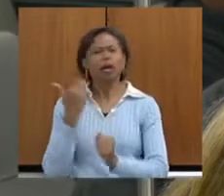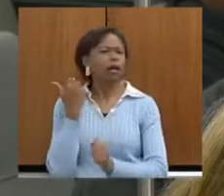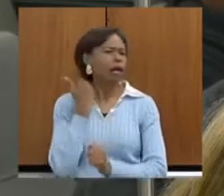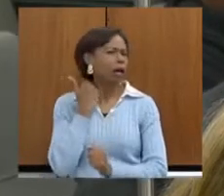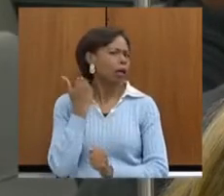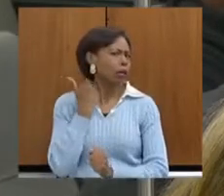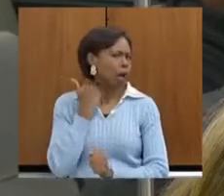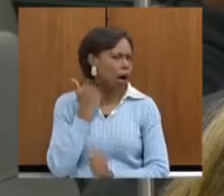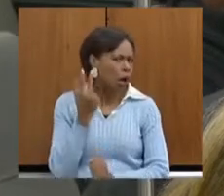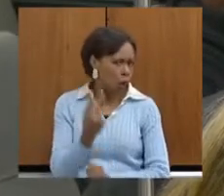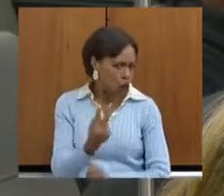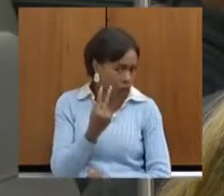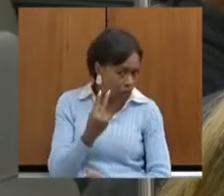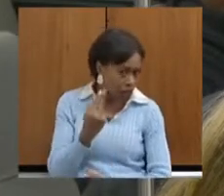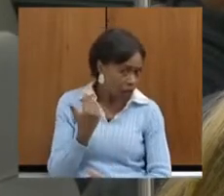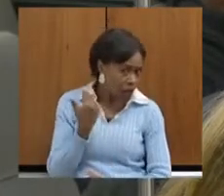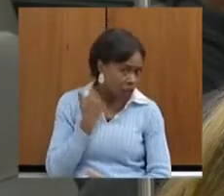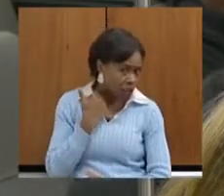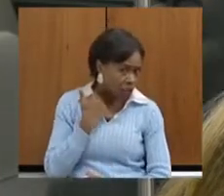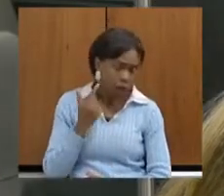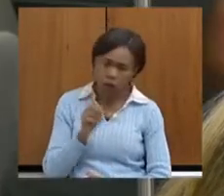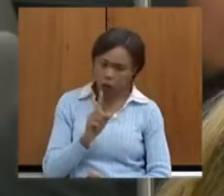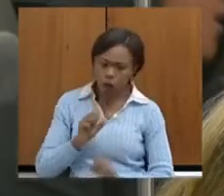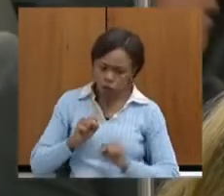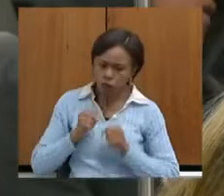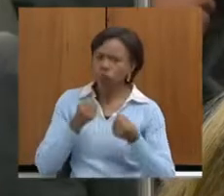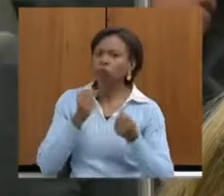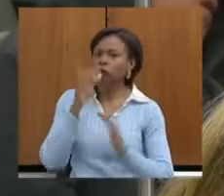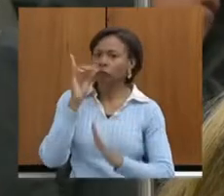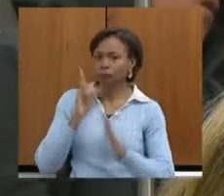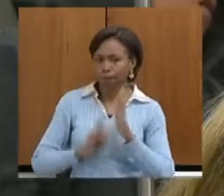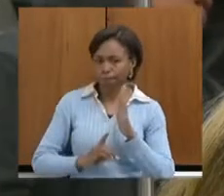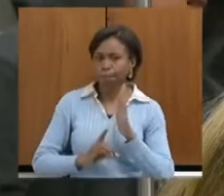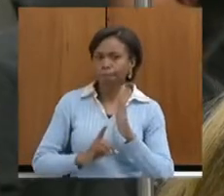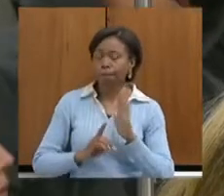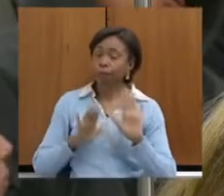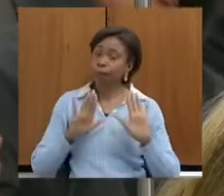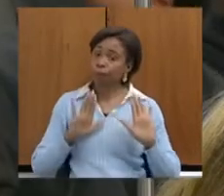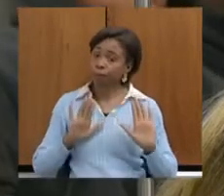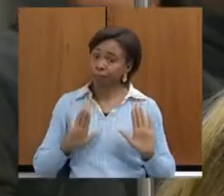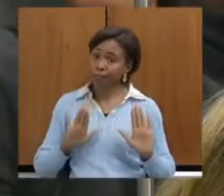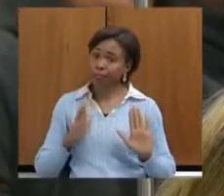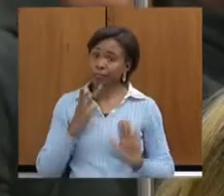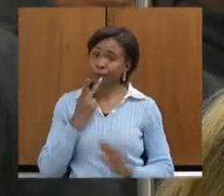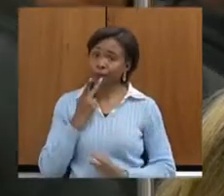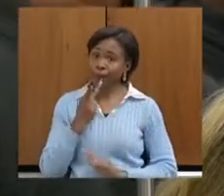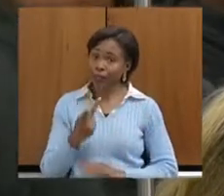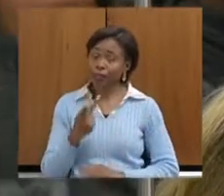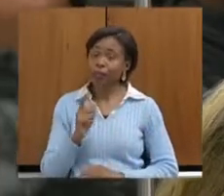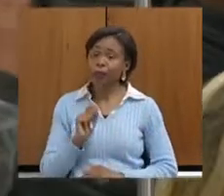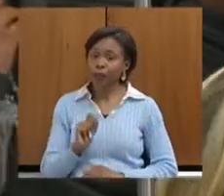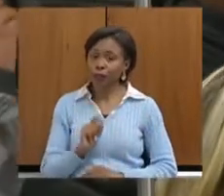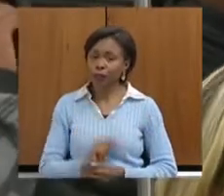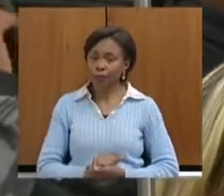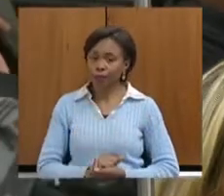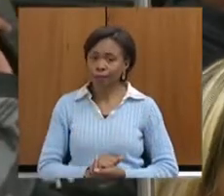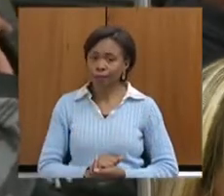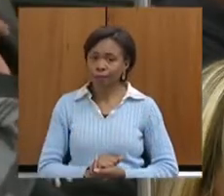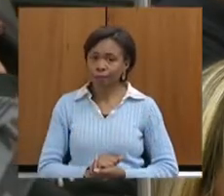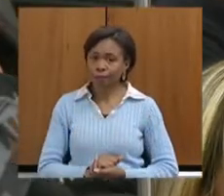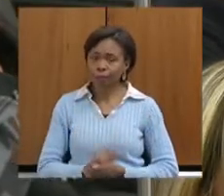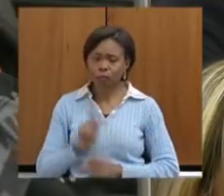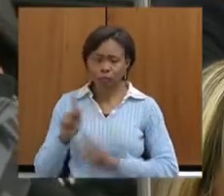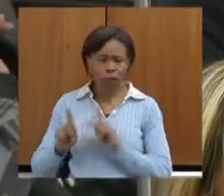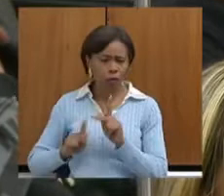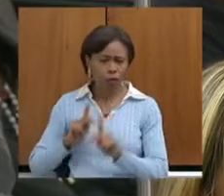deu a cansar de defender o direito tá certo mas eu vou dizer para vocês o seguinte o nosso